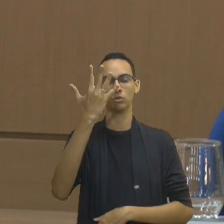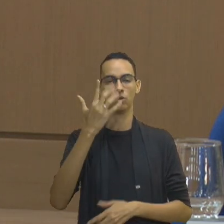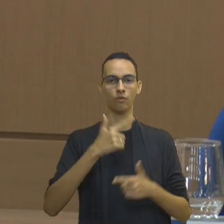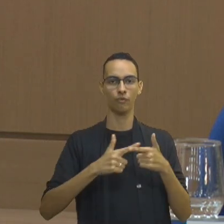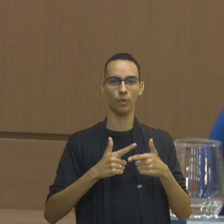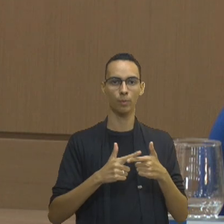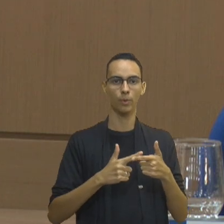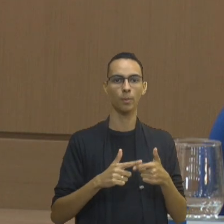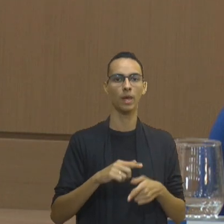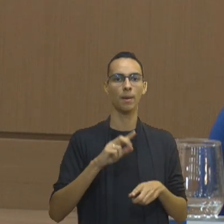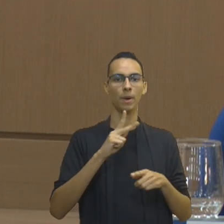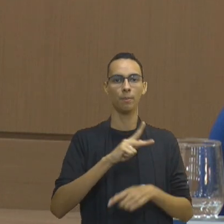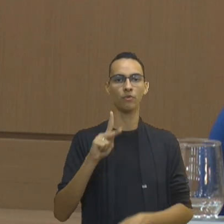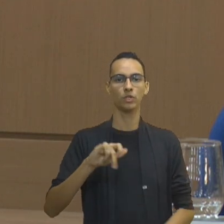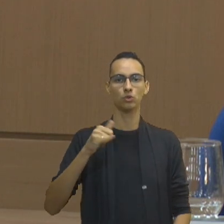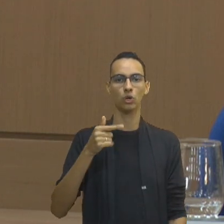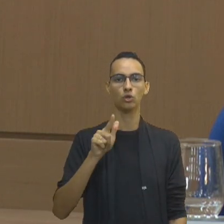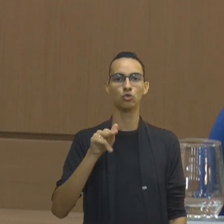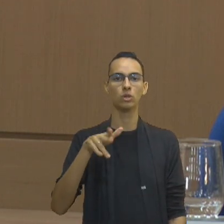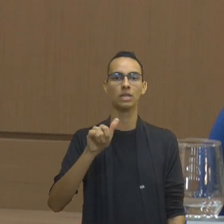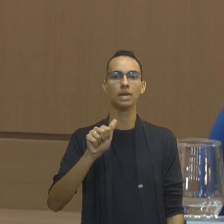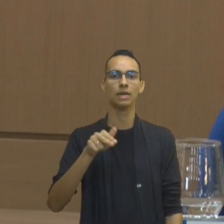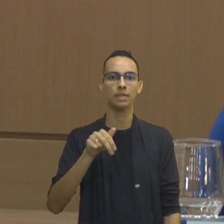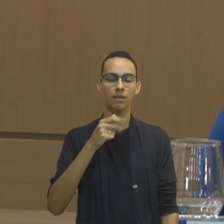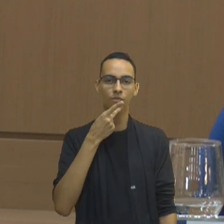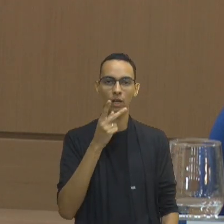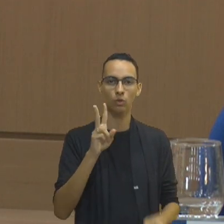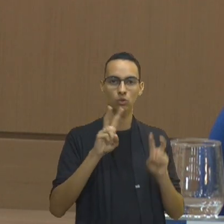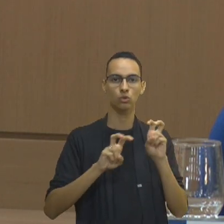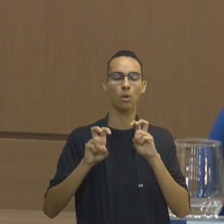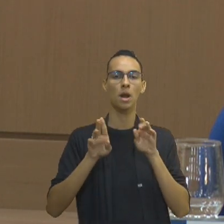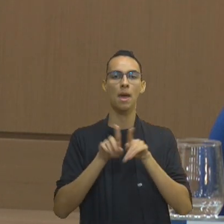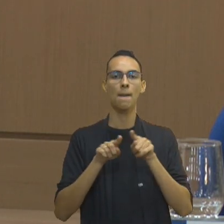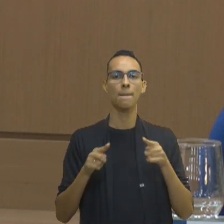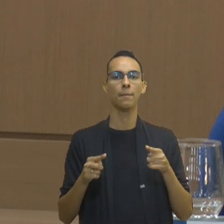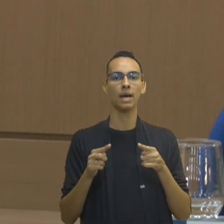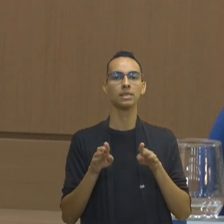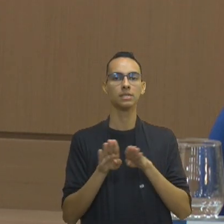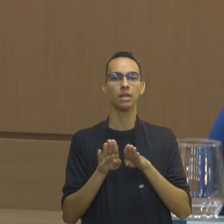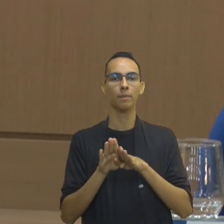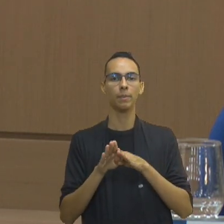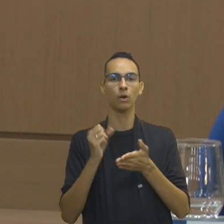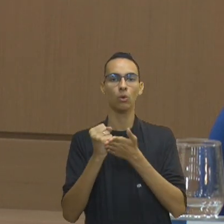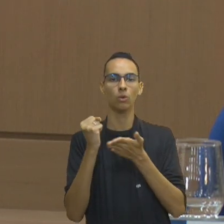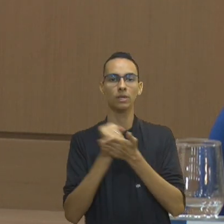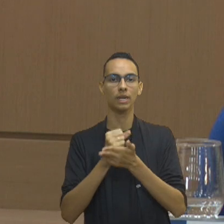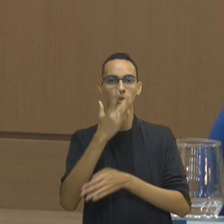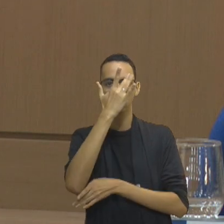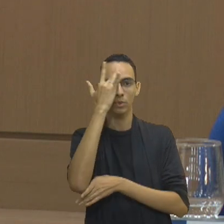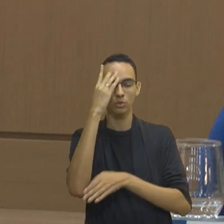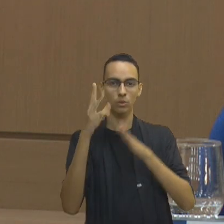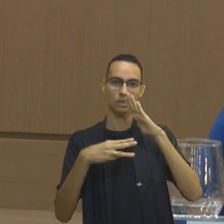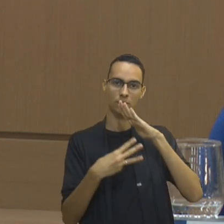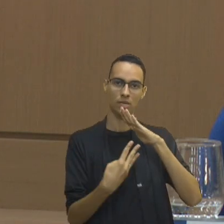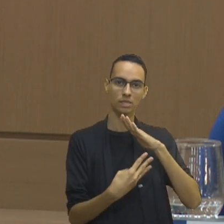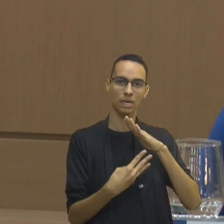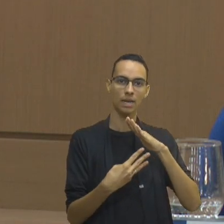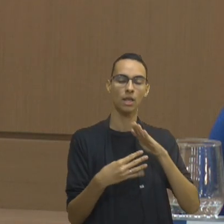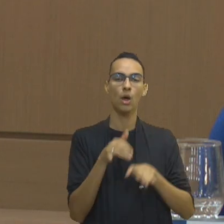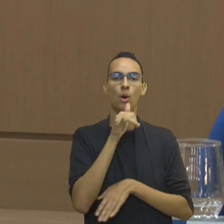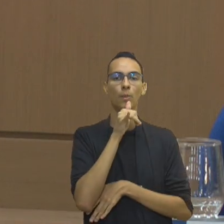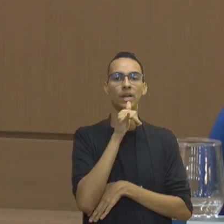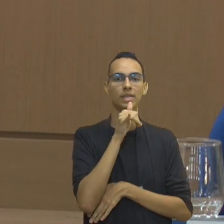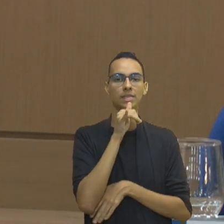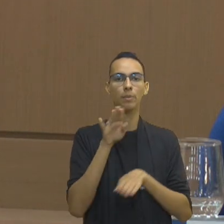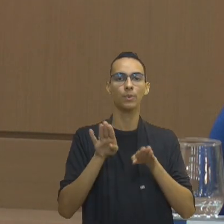muito bem sobre essa questão, mas contratos de pessoal terceirizado, contratos, por exemplo, de manutenção